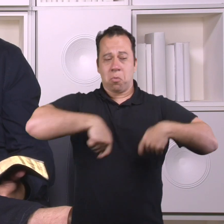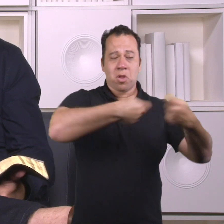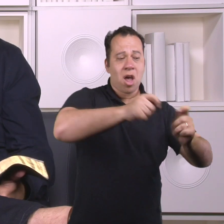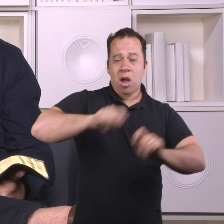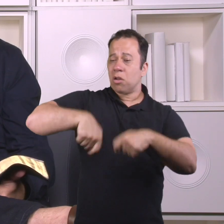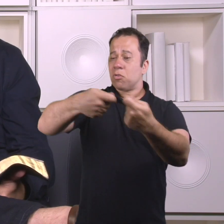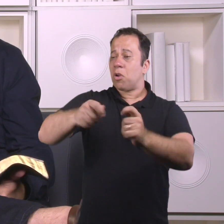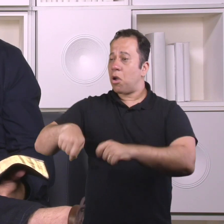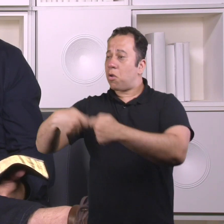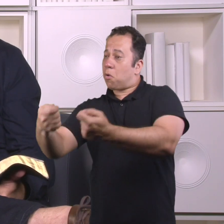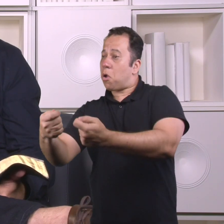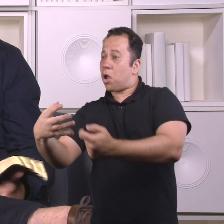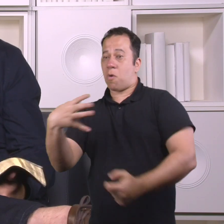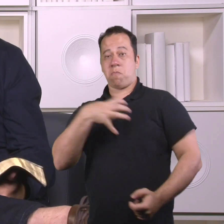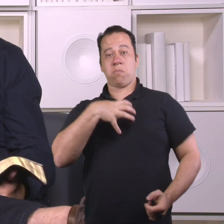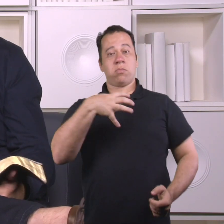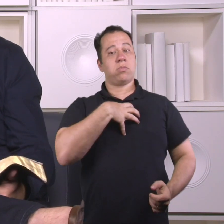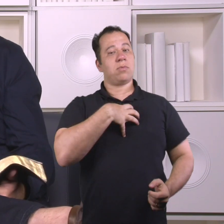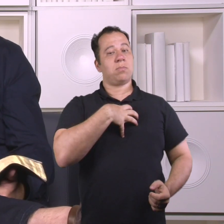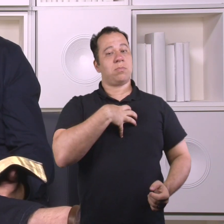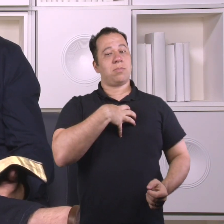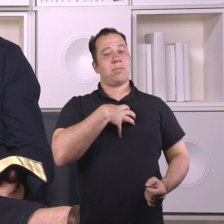Doar é uma forma de